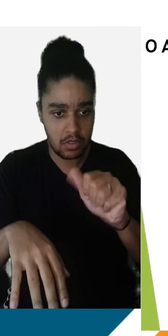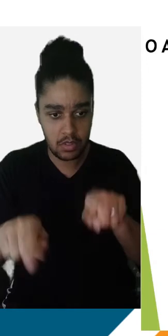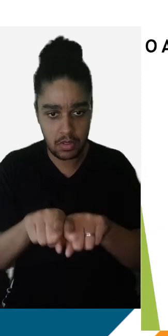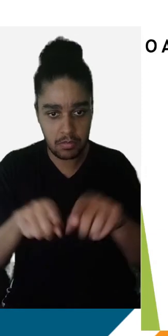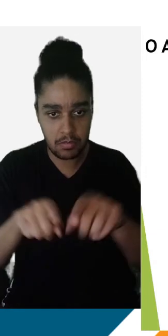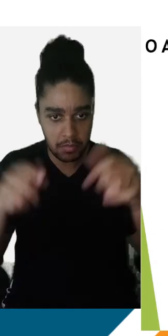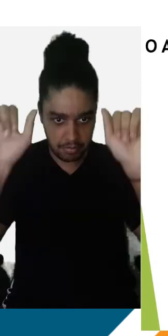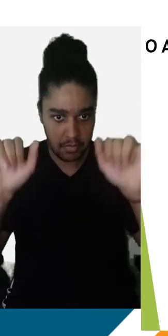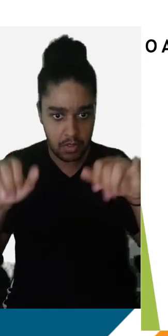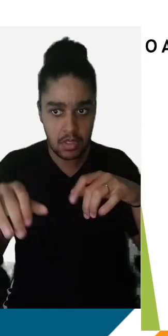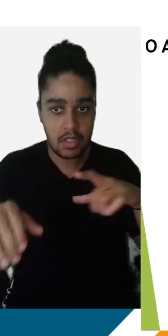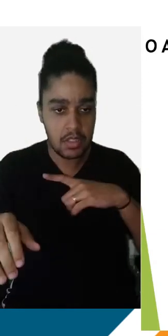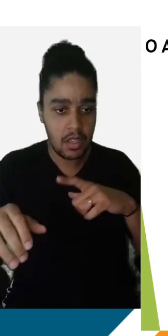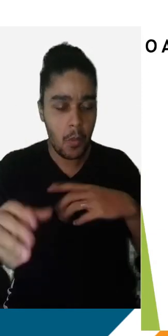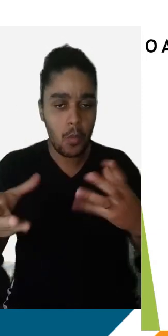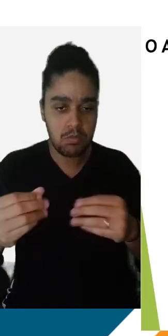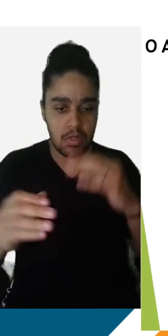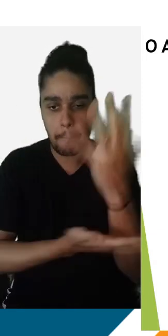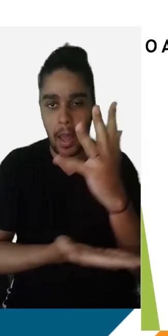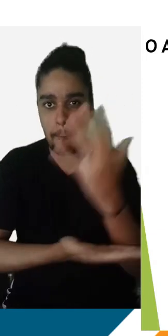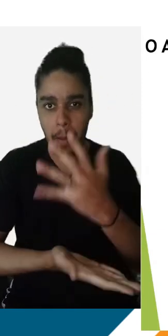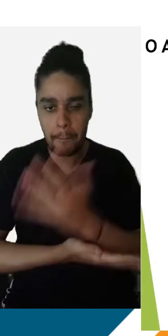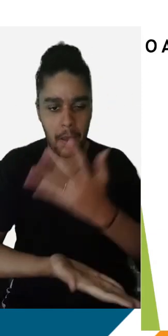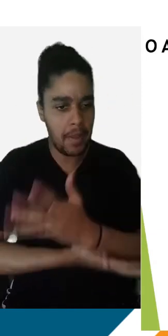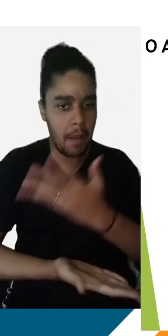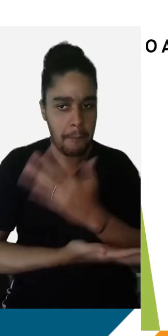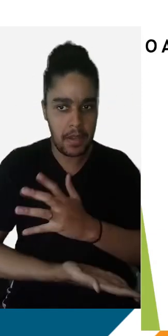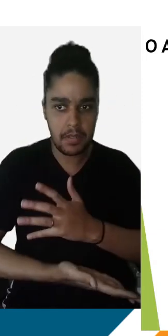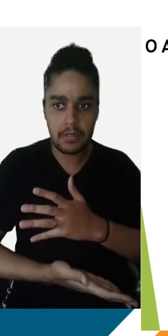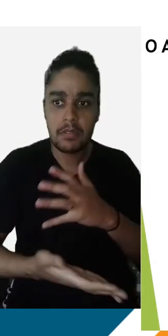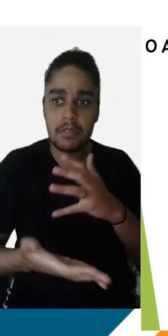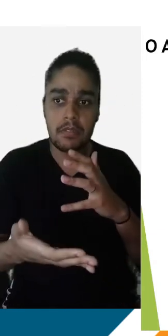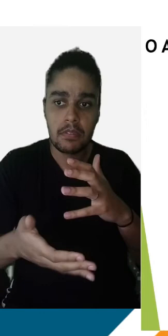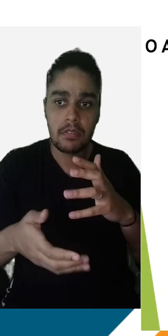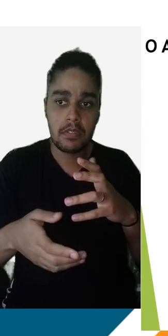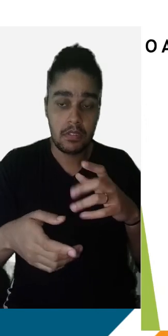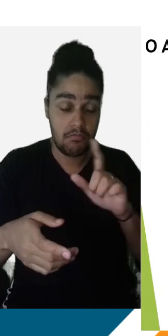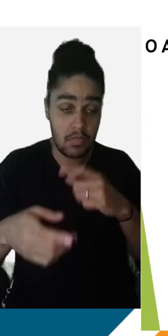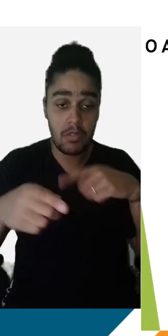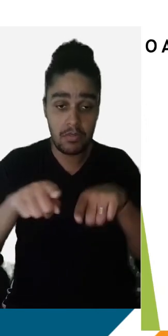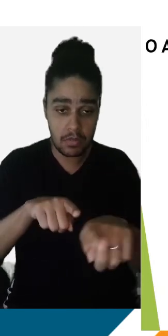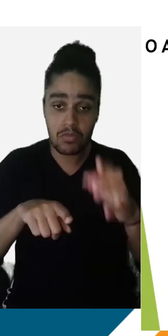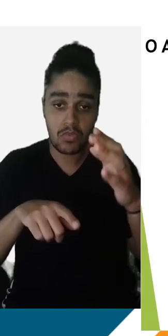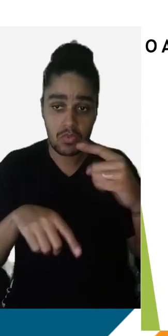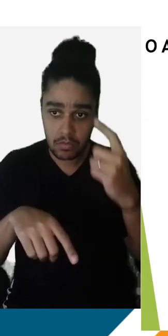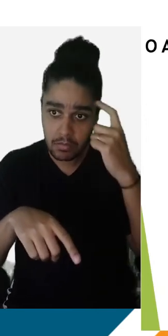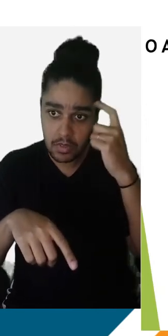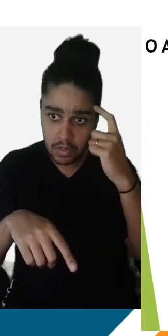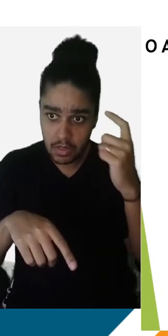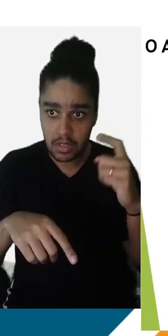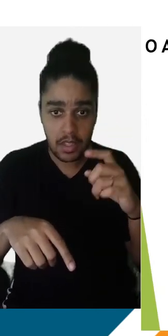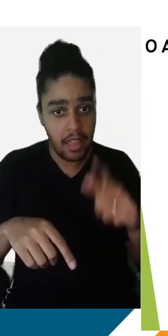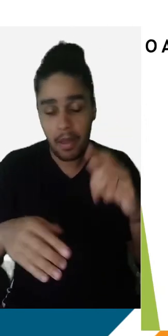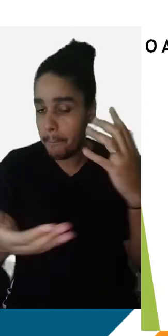a pecuária, vai promovendo um desmatamento intenso, principalmente de qual bioma. O que a gente tem que pensar quando pensa em avanço da fronteira agrícola pelo